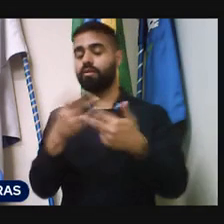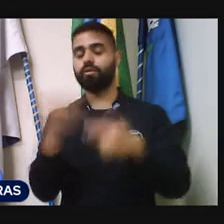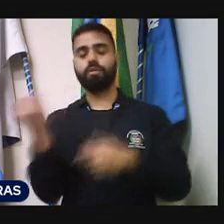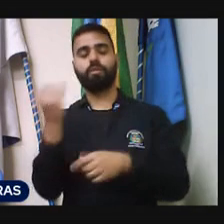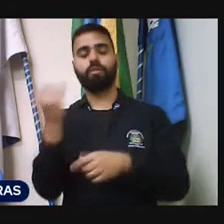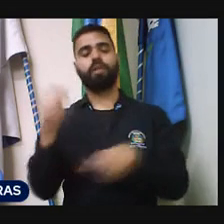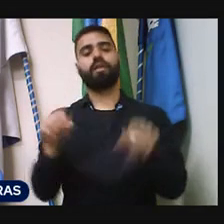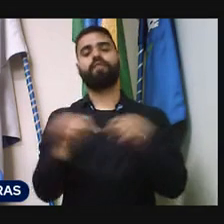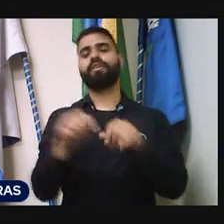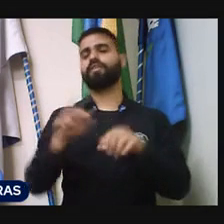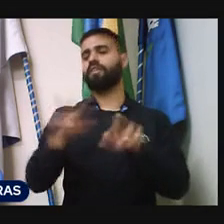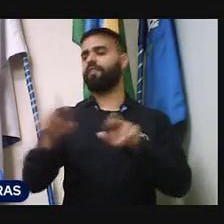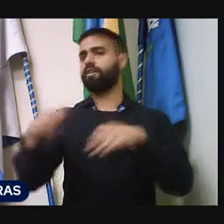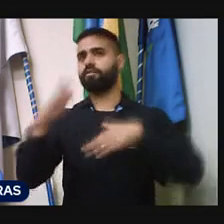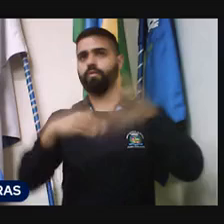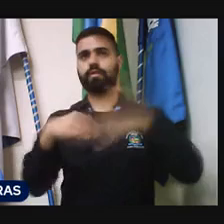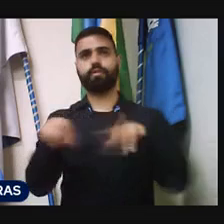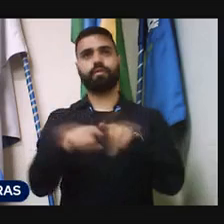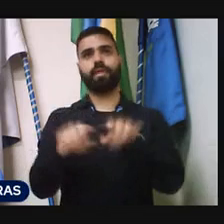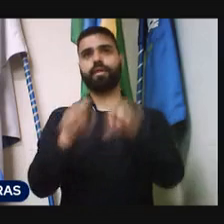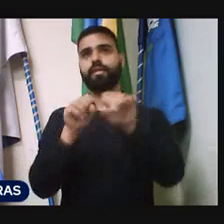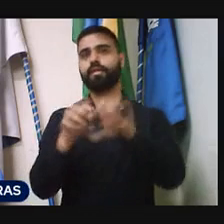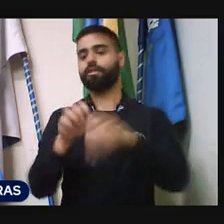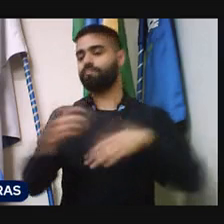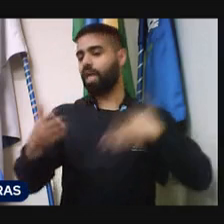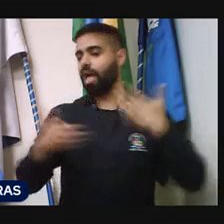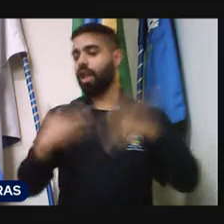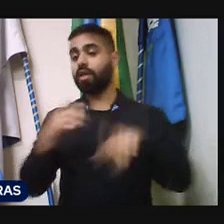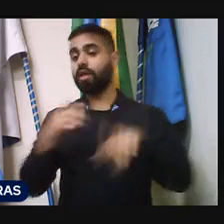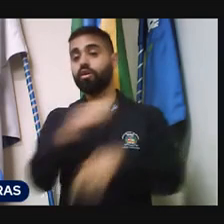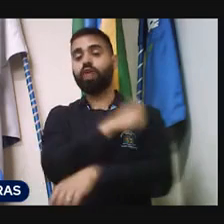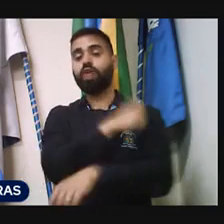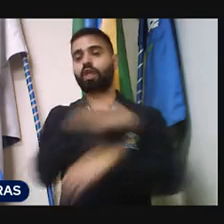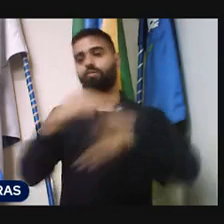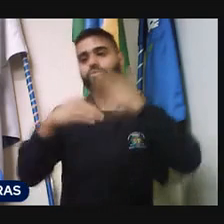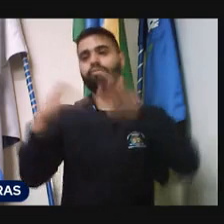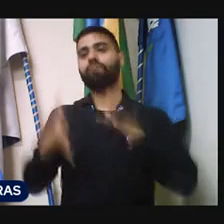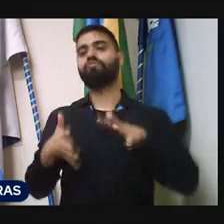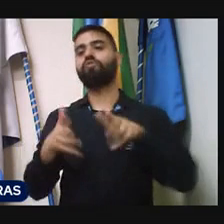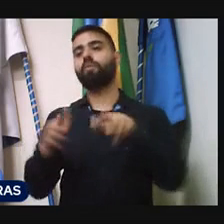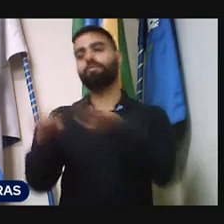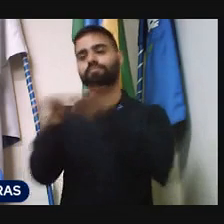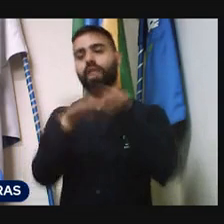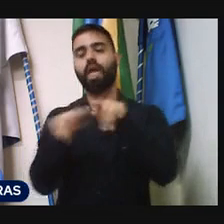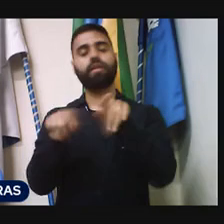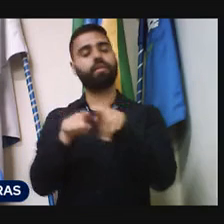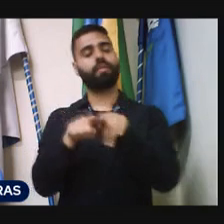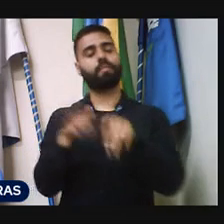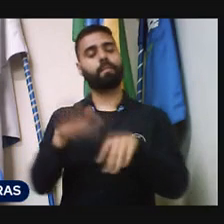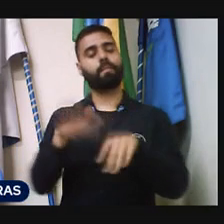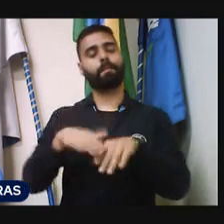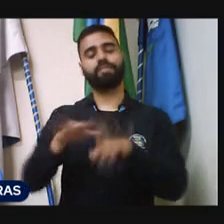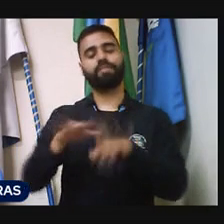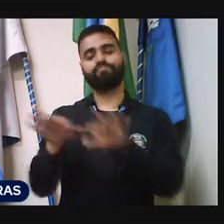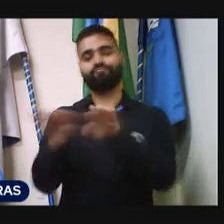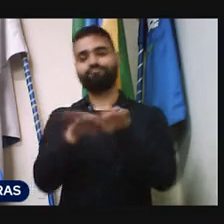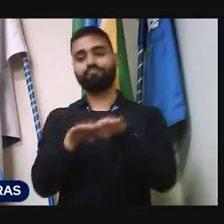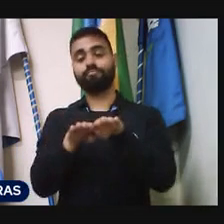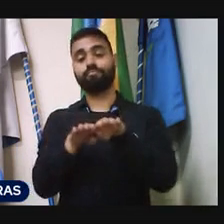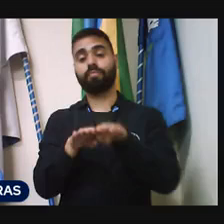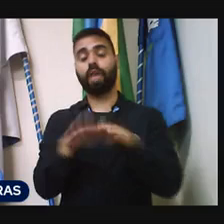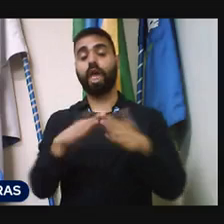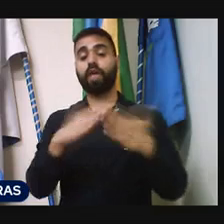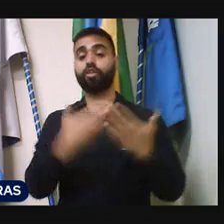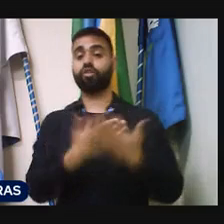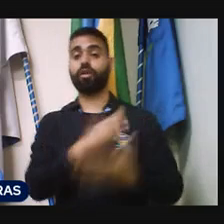através de notáveis profissionais o ensinando pontos viagens a luz construtores de um mundo mais solidário e portanto mais justo o Colégio Estadual Coronel